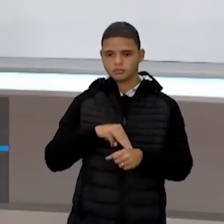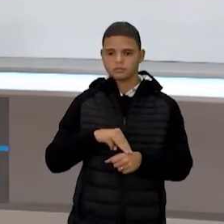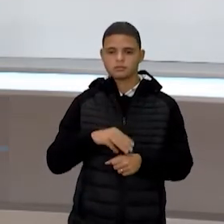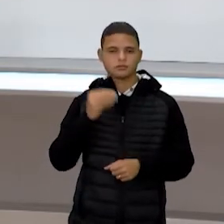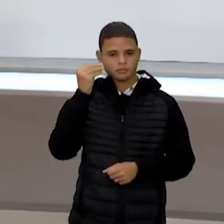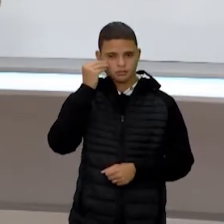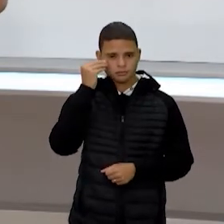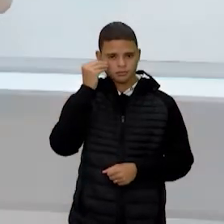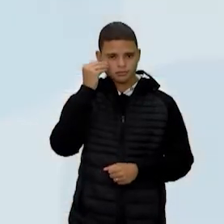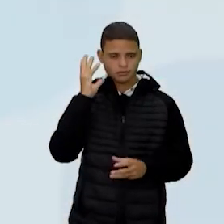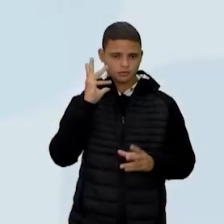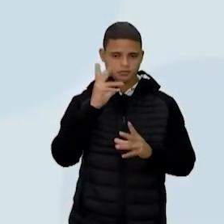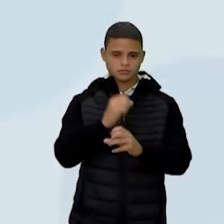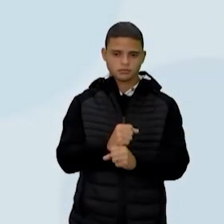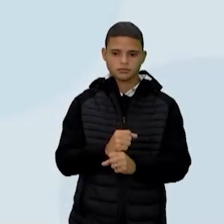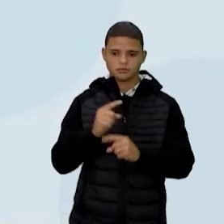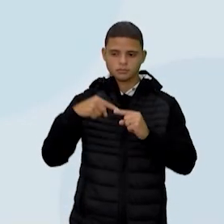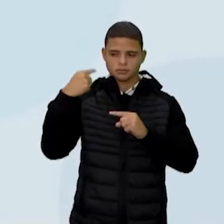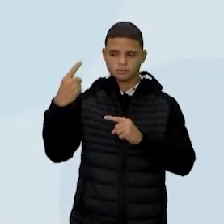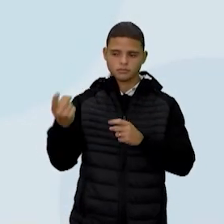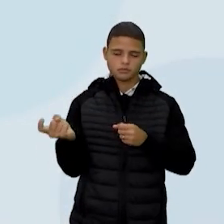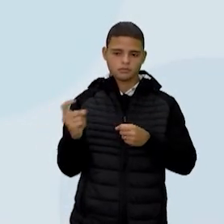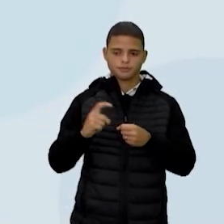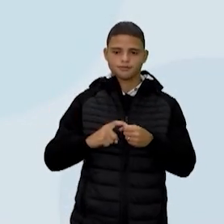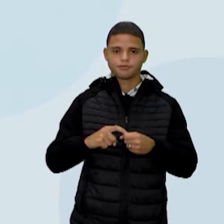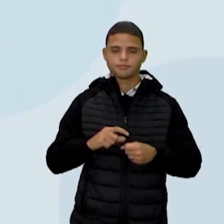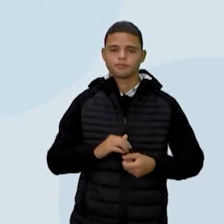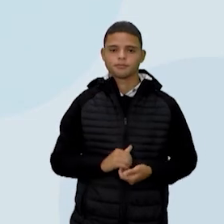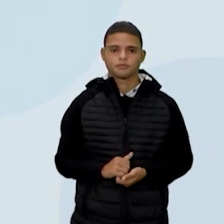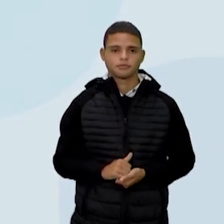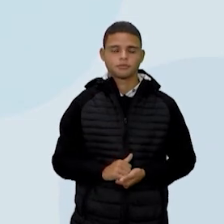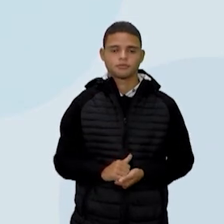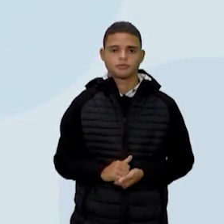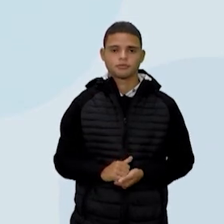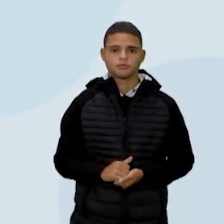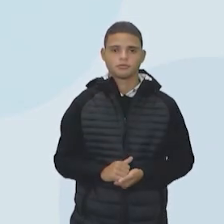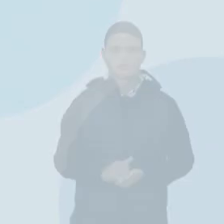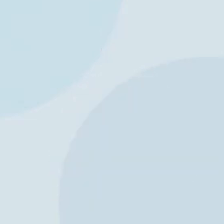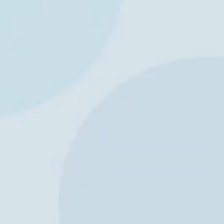tentar calcular esse valor aí e a gente já volta para discutir a resposta.